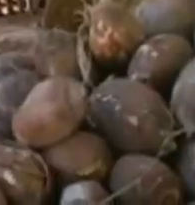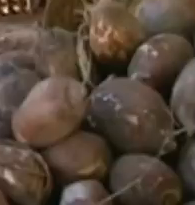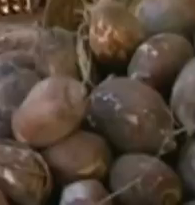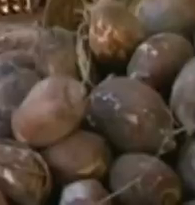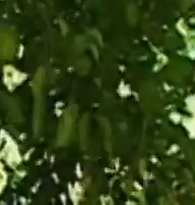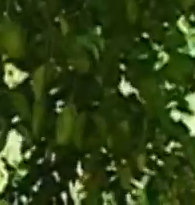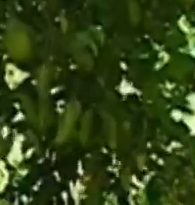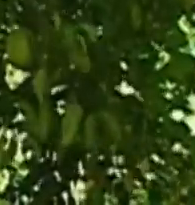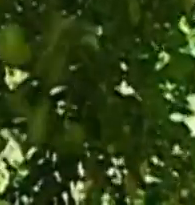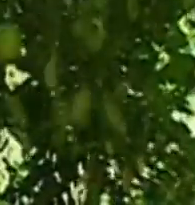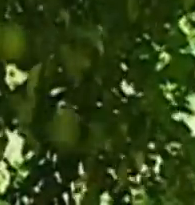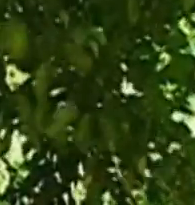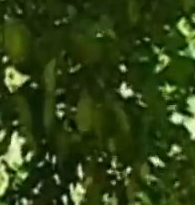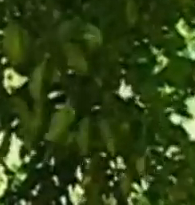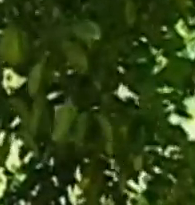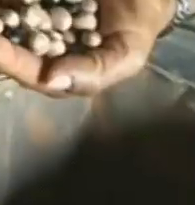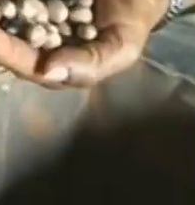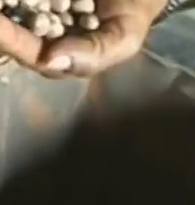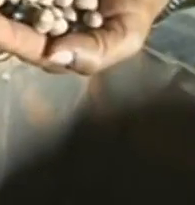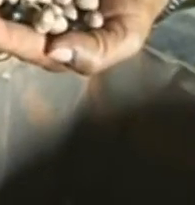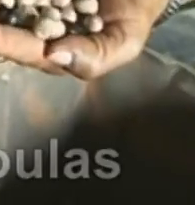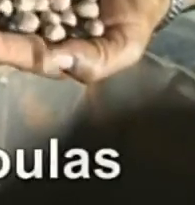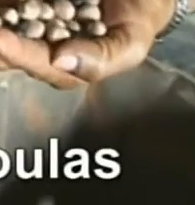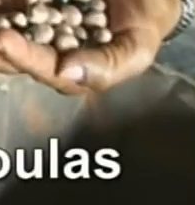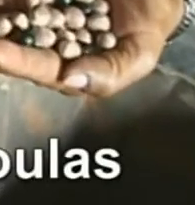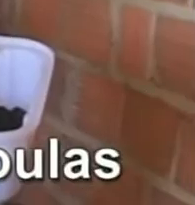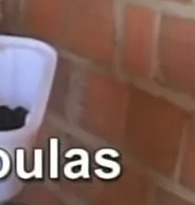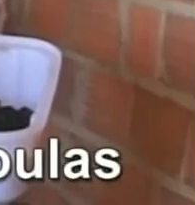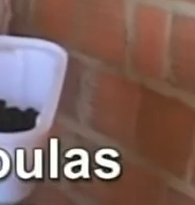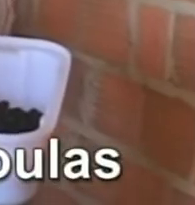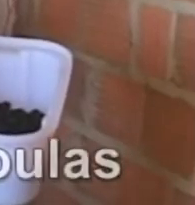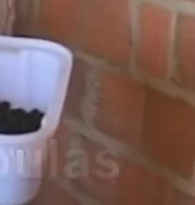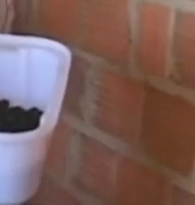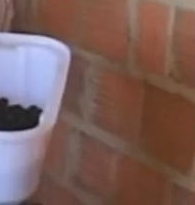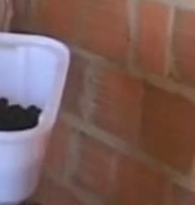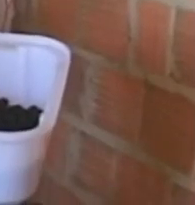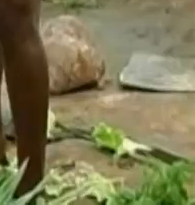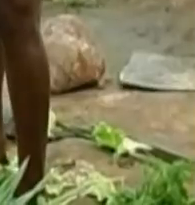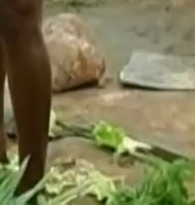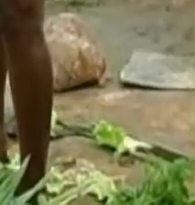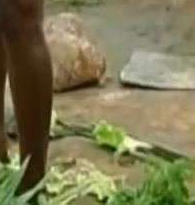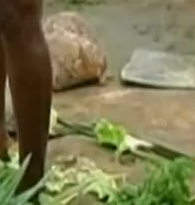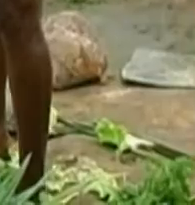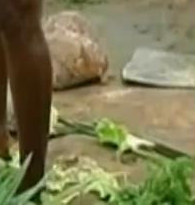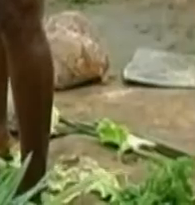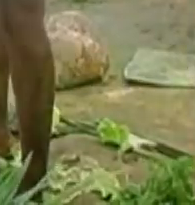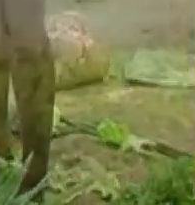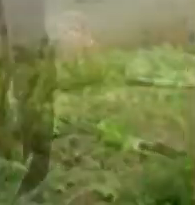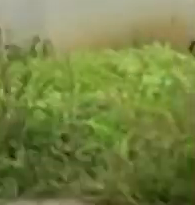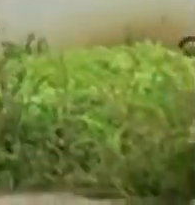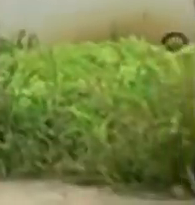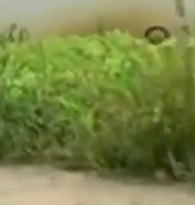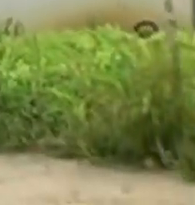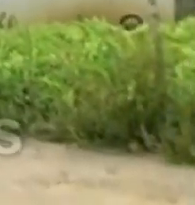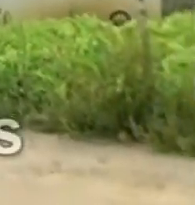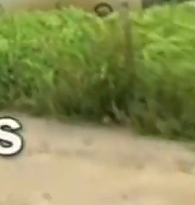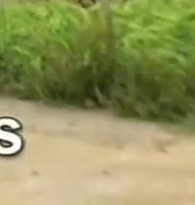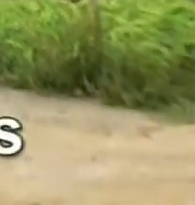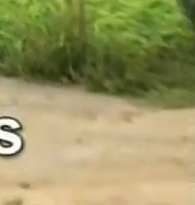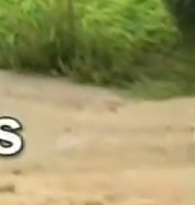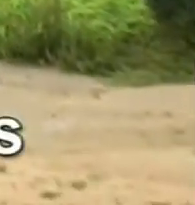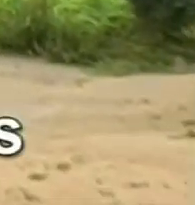e sobrevivência de práticas como o manejo das sementes crioulas e A Conservação das espécies